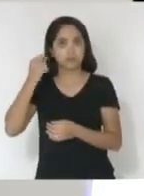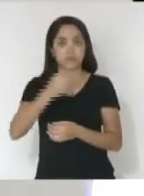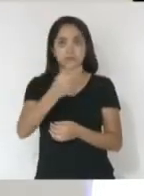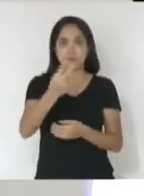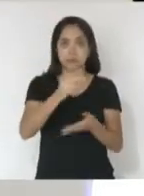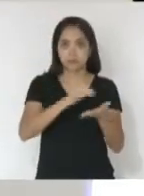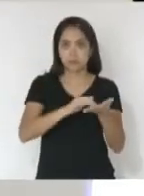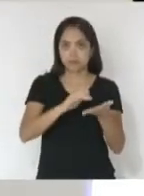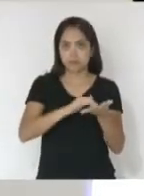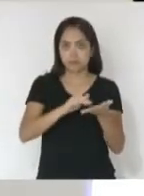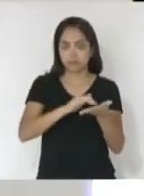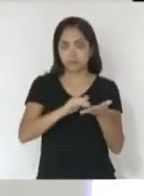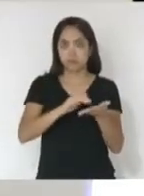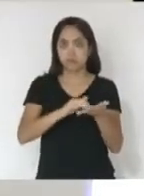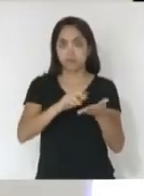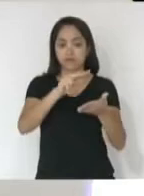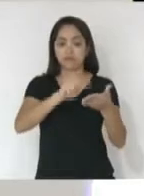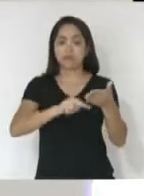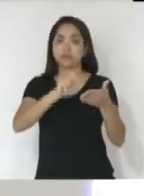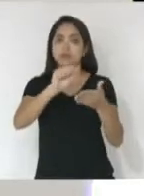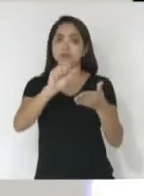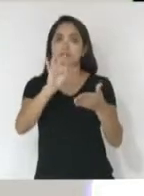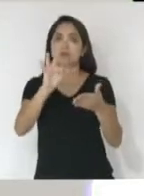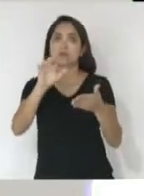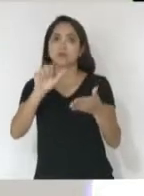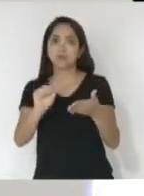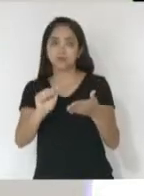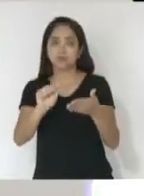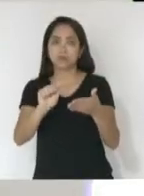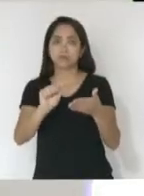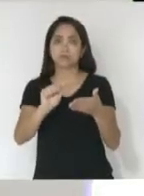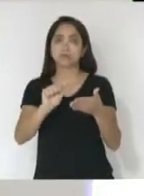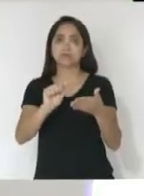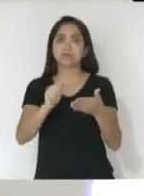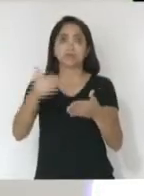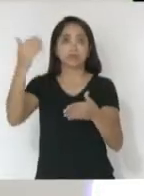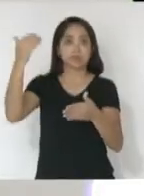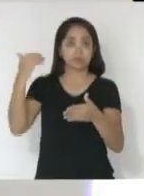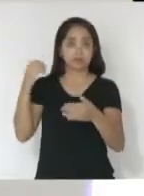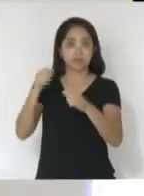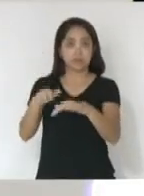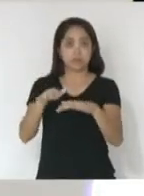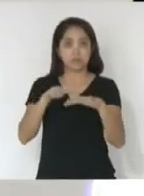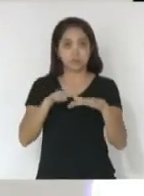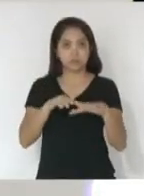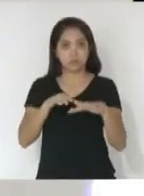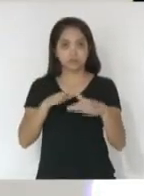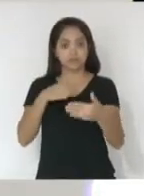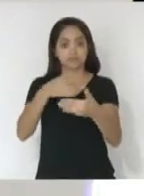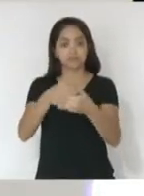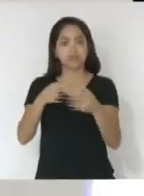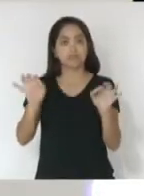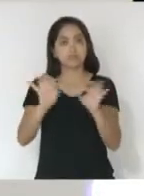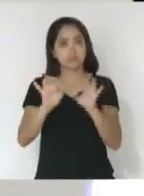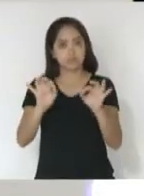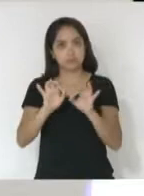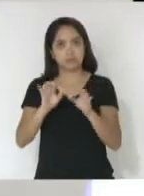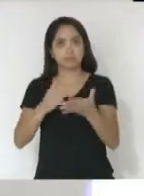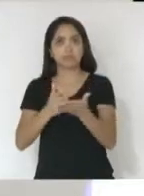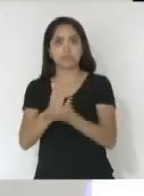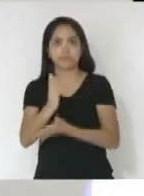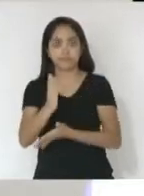segunda secretária, para proceder à leitura da ata da sessão anterior, que, na sequência, foi aprovada